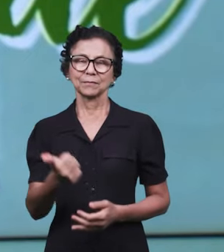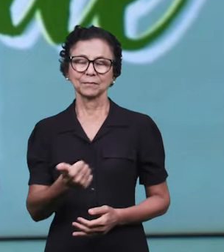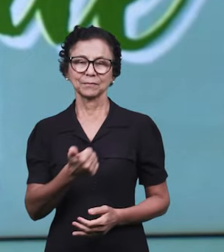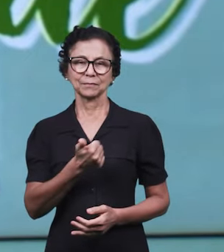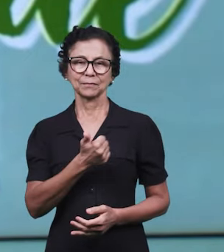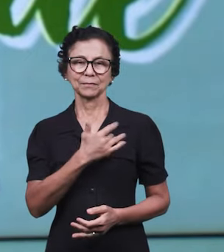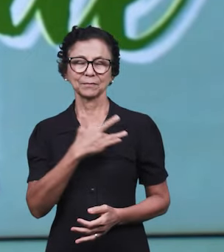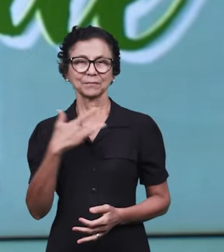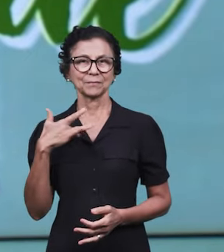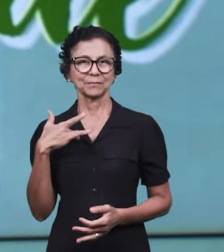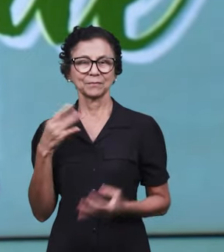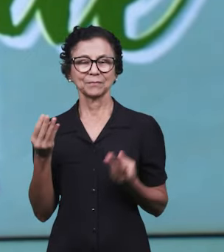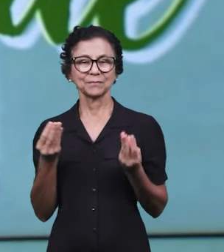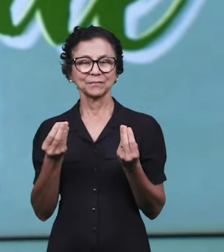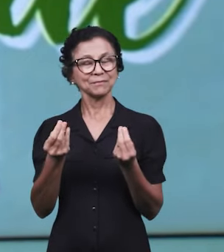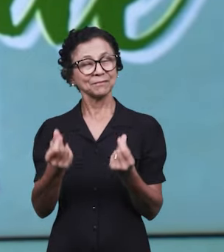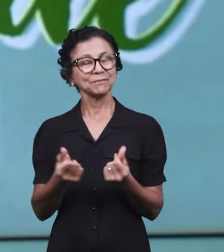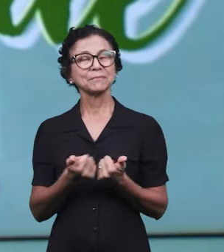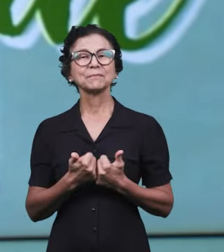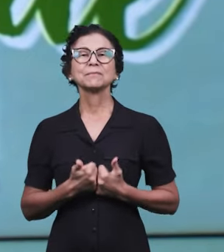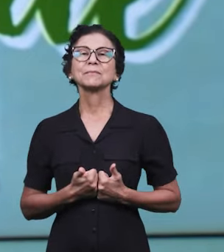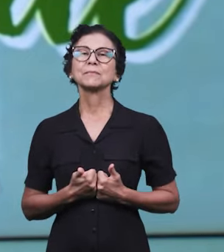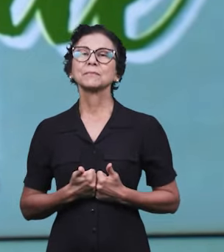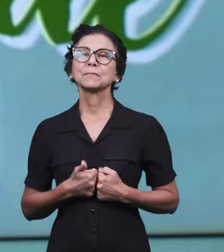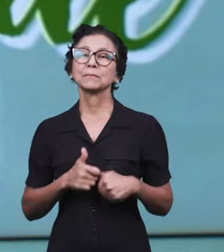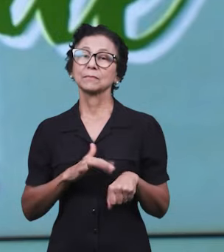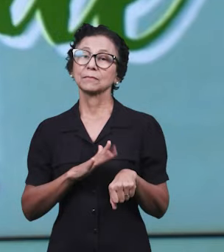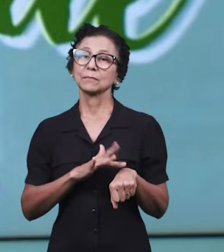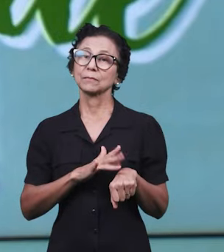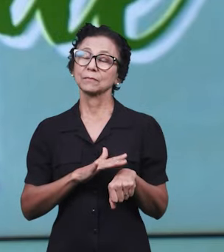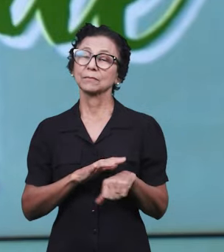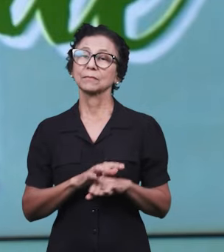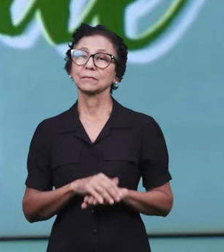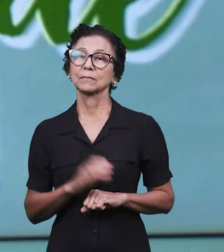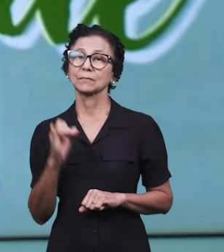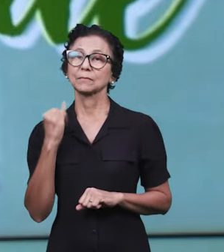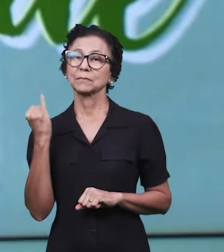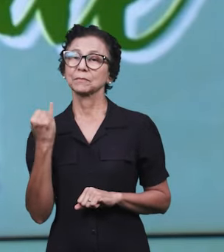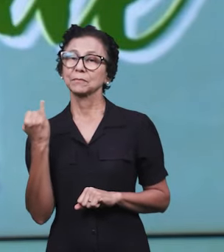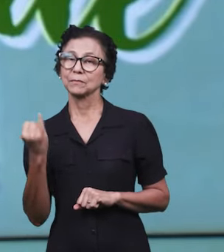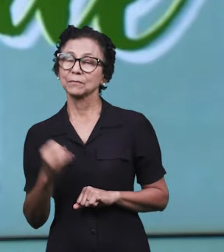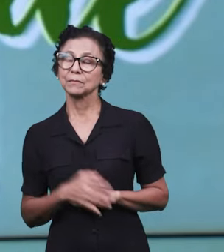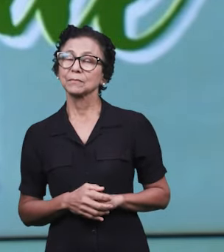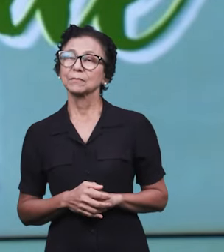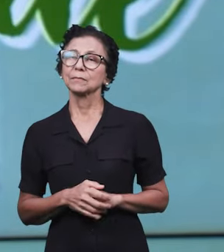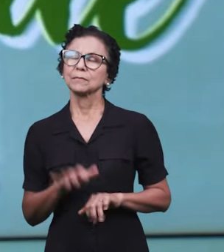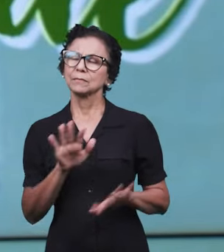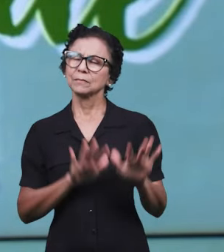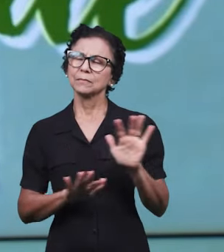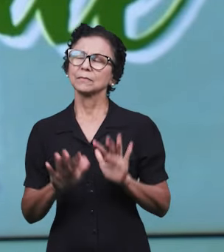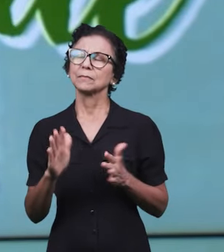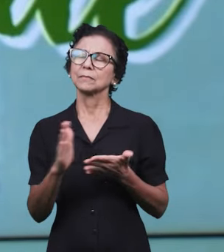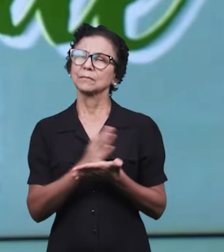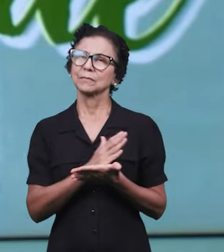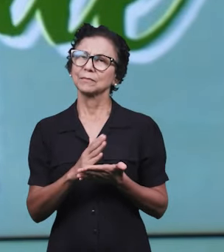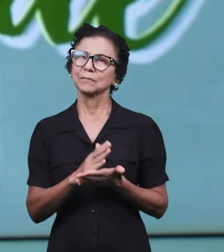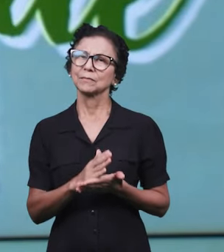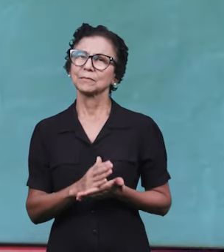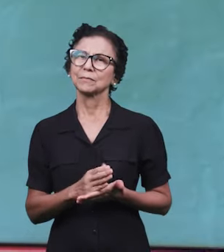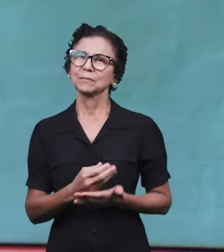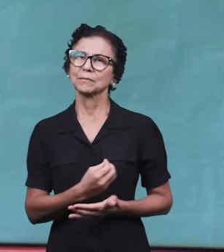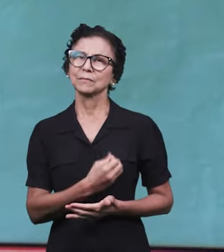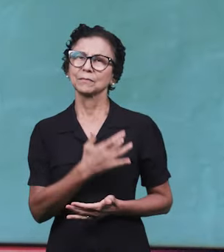qualidade. Tendo em vista que essa patologia, é importante seguir alguns cuidados para viver com